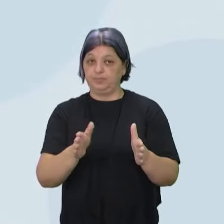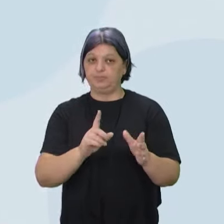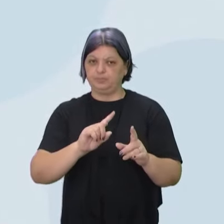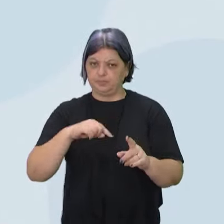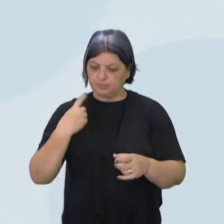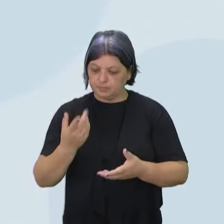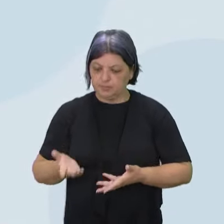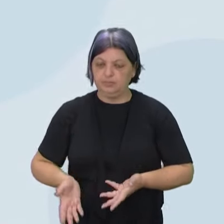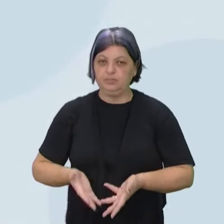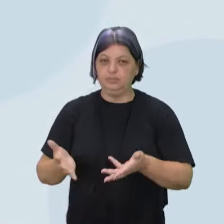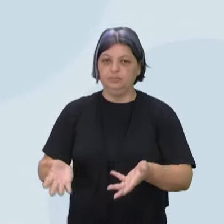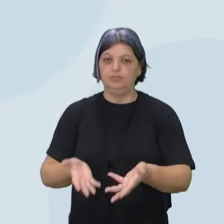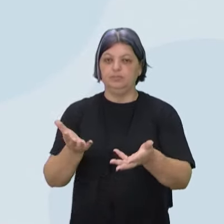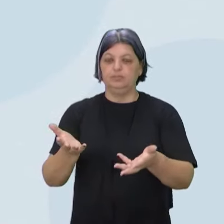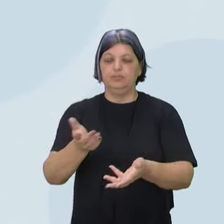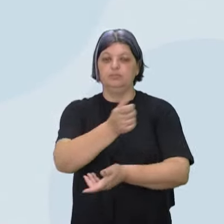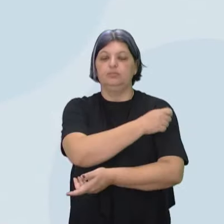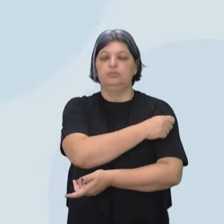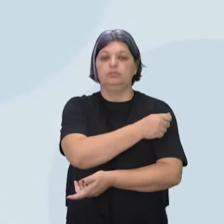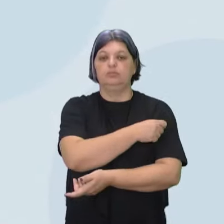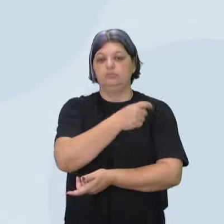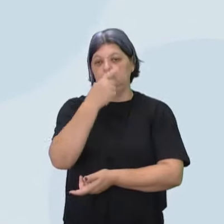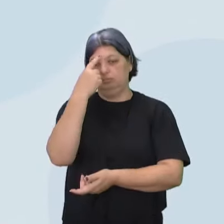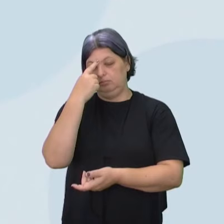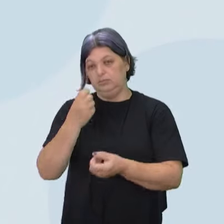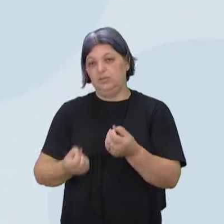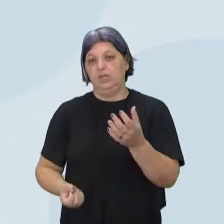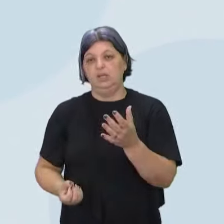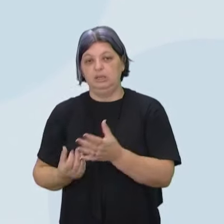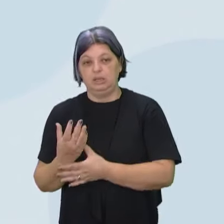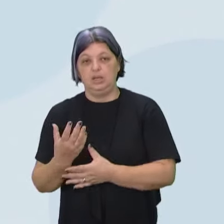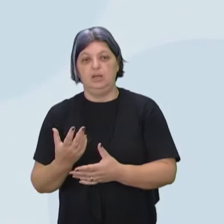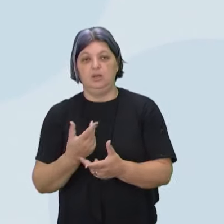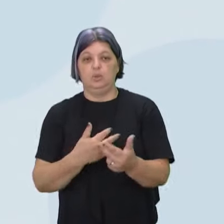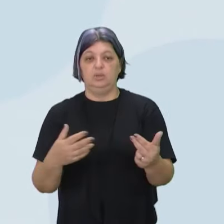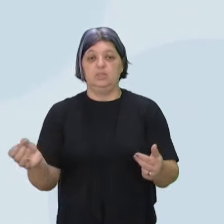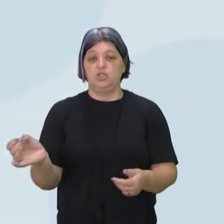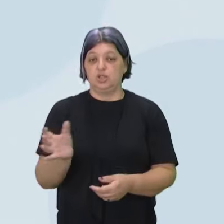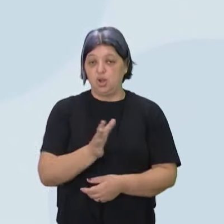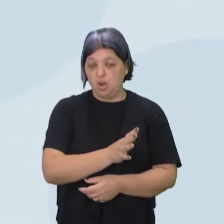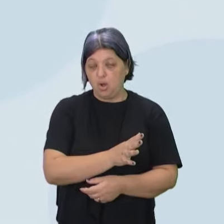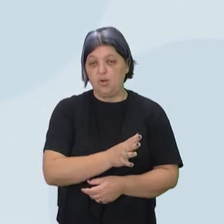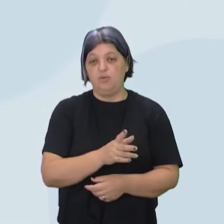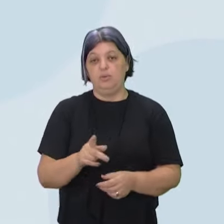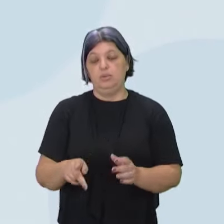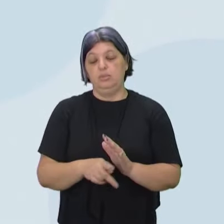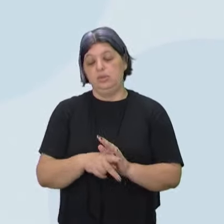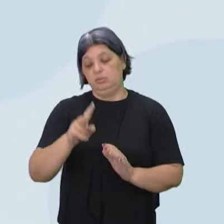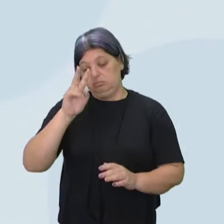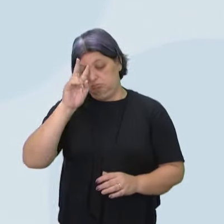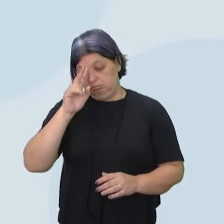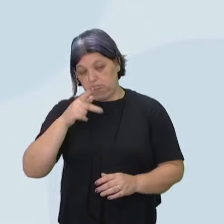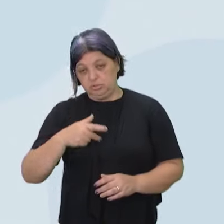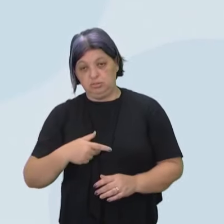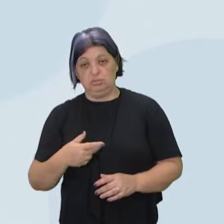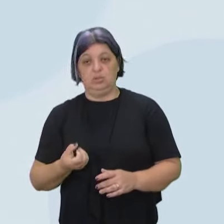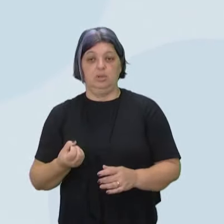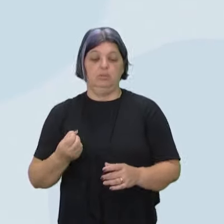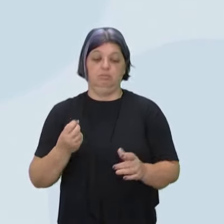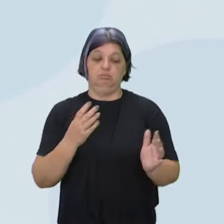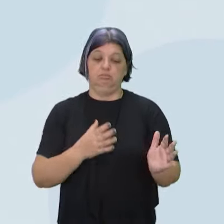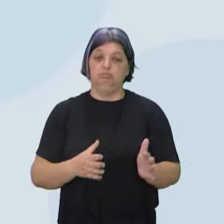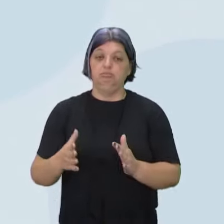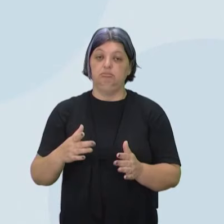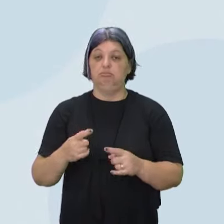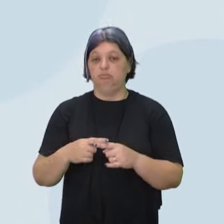estimula os nossos estudantes a criar, né, coisas novas, empreendimentos pessoais, produtivos, né,